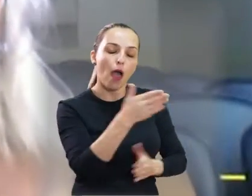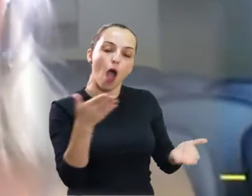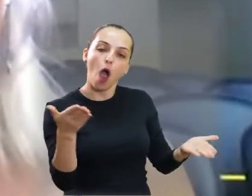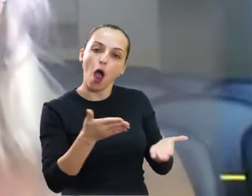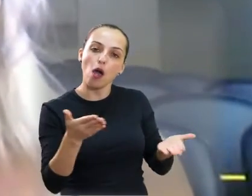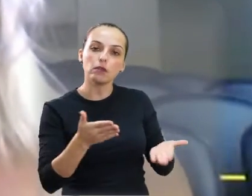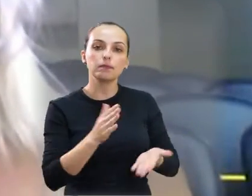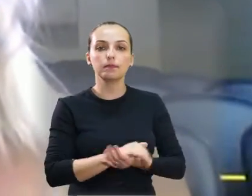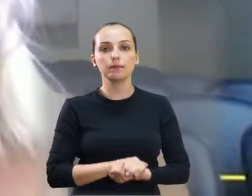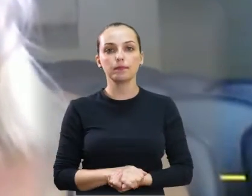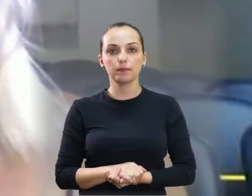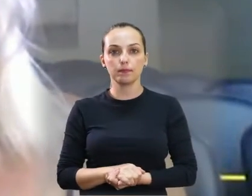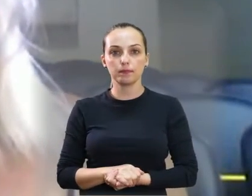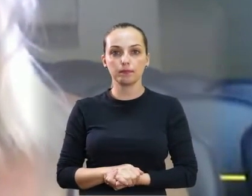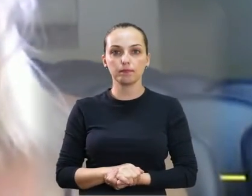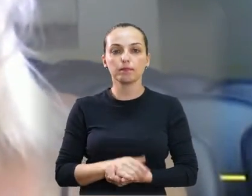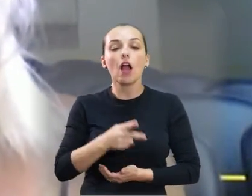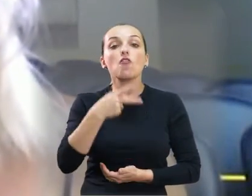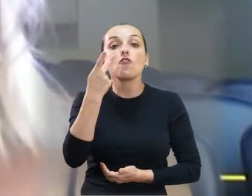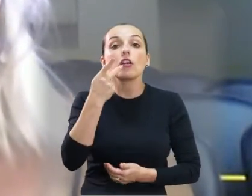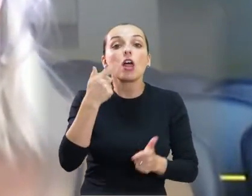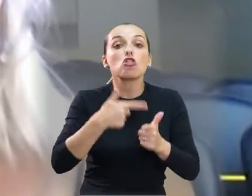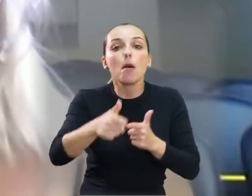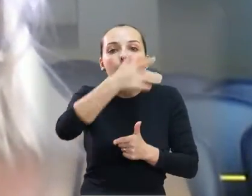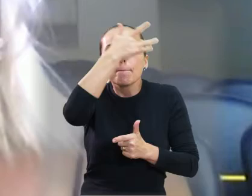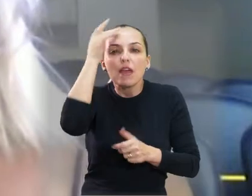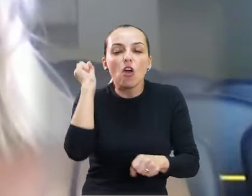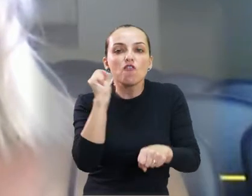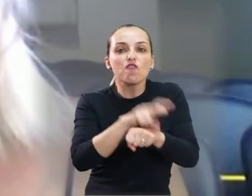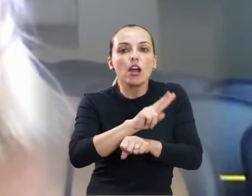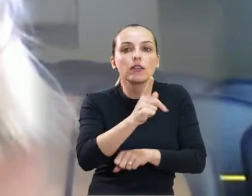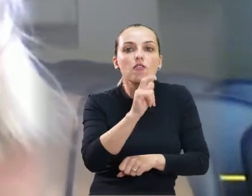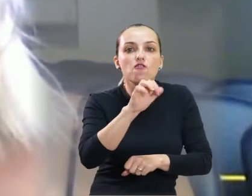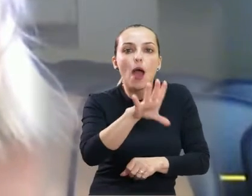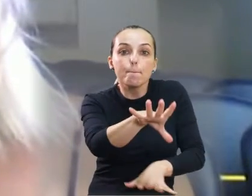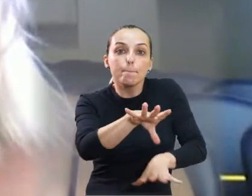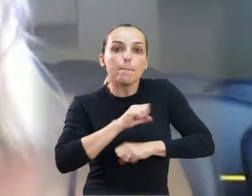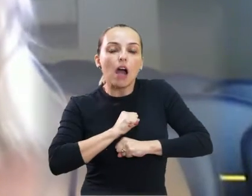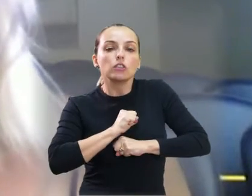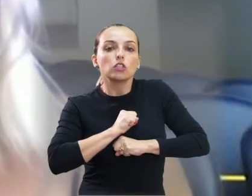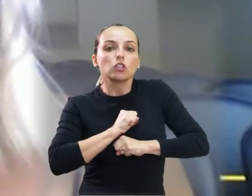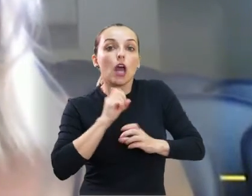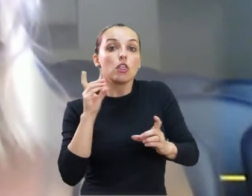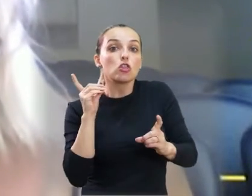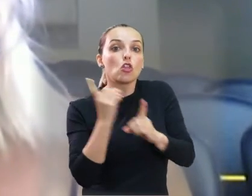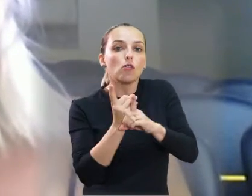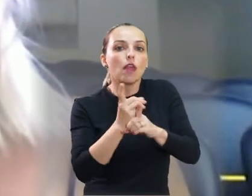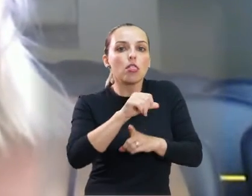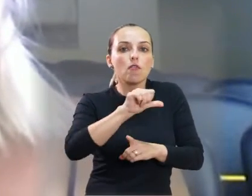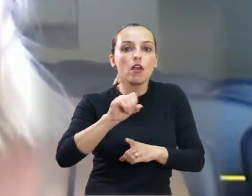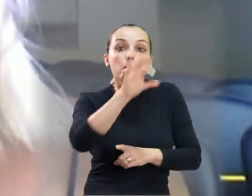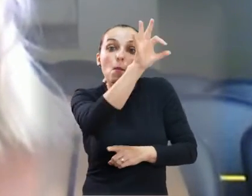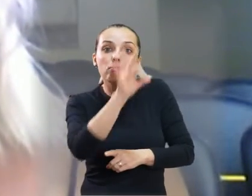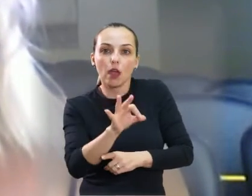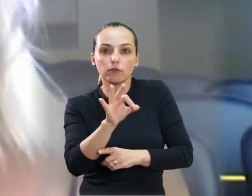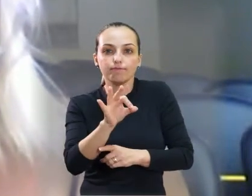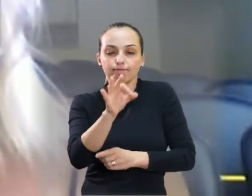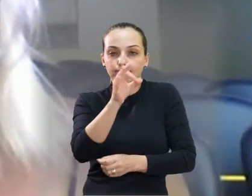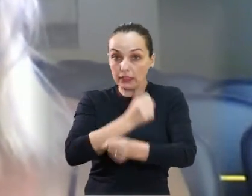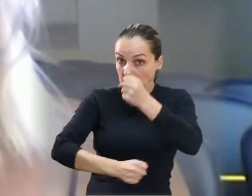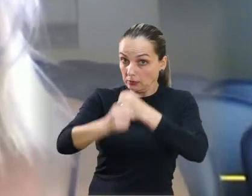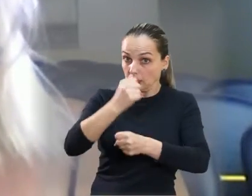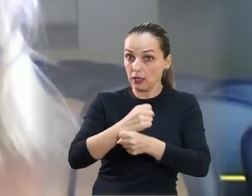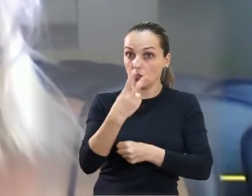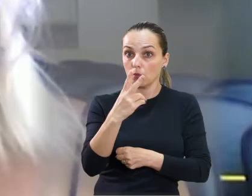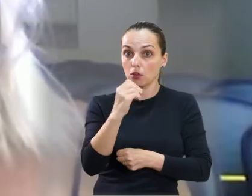em identificar 90% dos infectados com HIV. Em 2019, o Ministério da Saúde alertou que